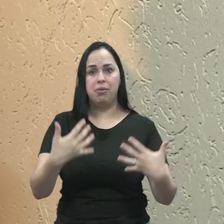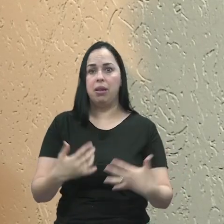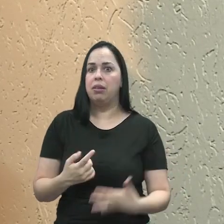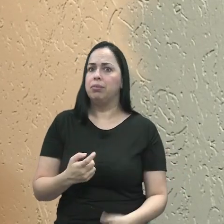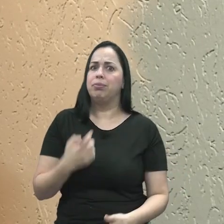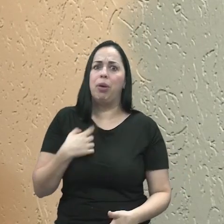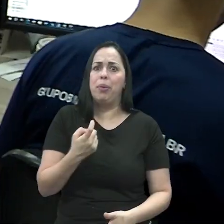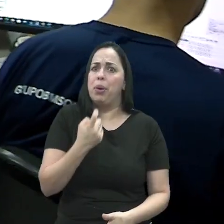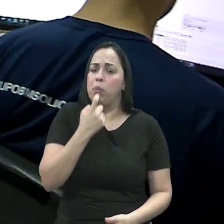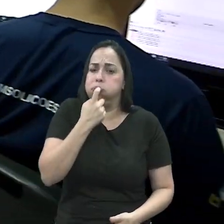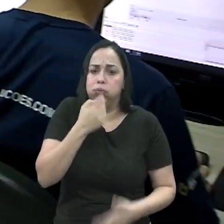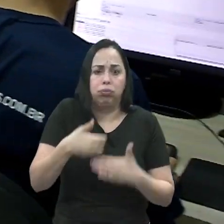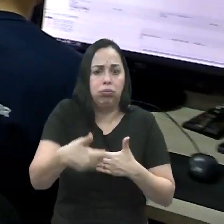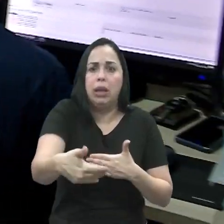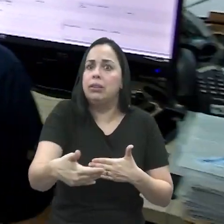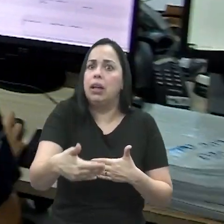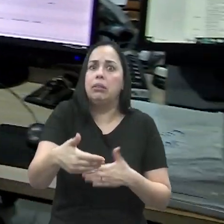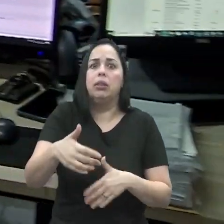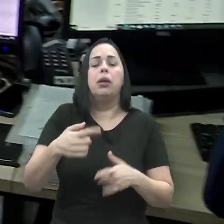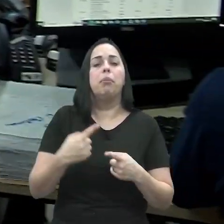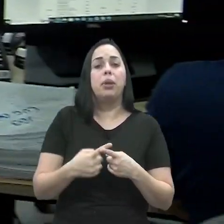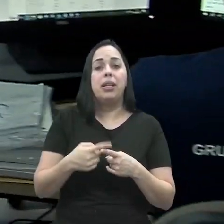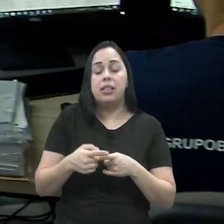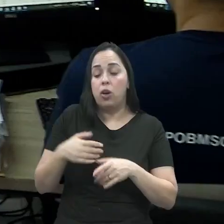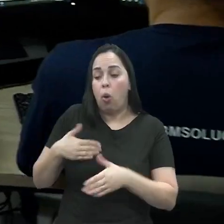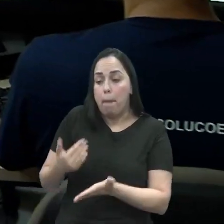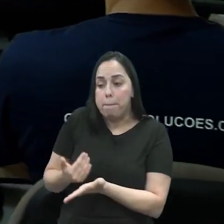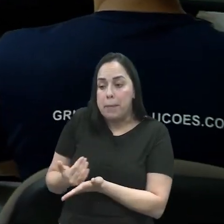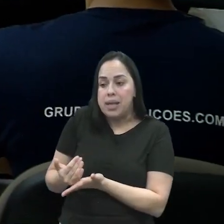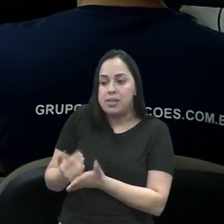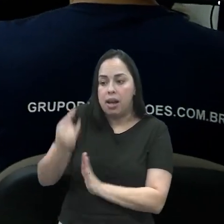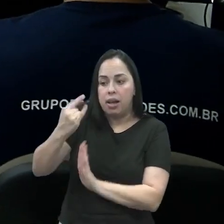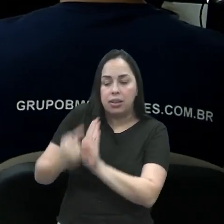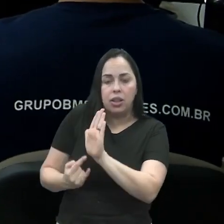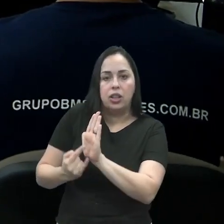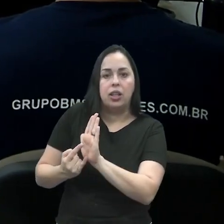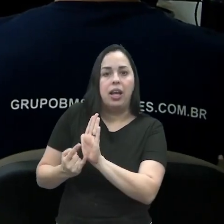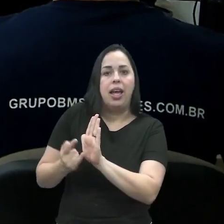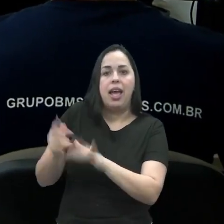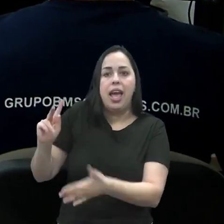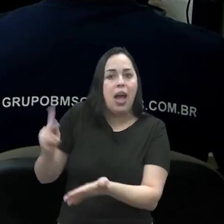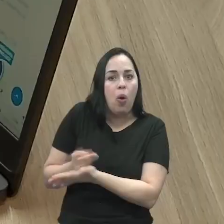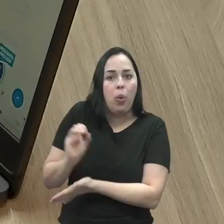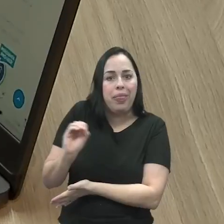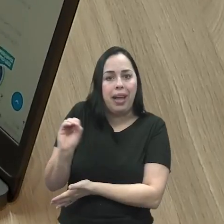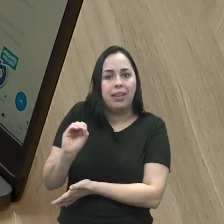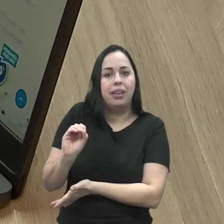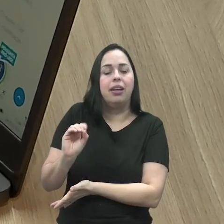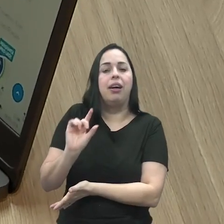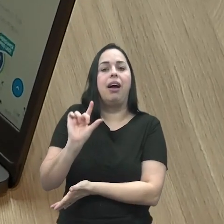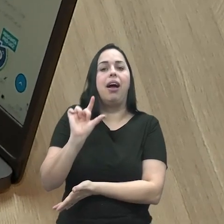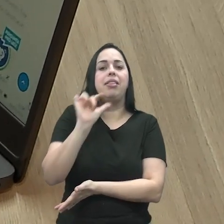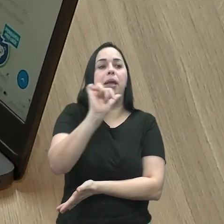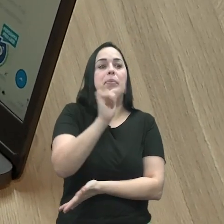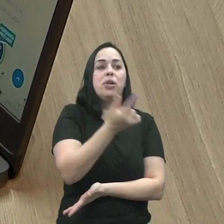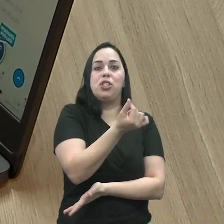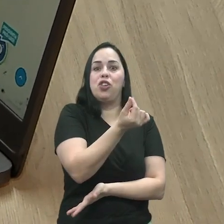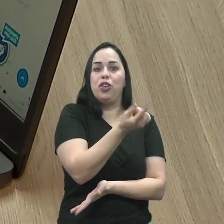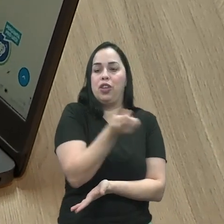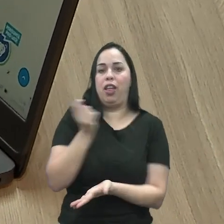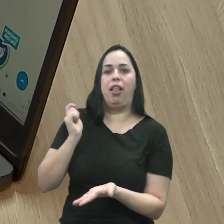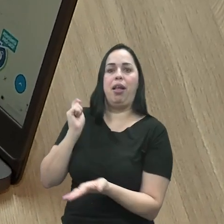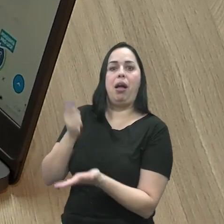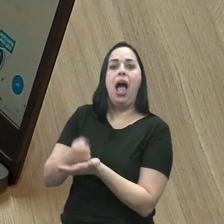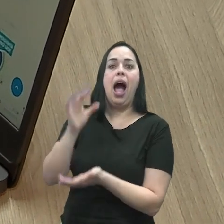para a última hora, já que quem declara no início do prazo, sem erros ou omissões, costuma ser incluído nos